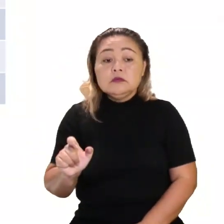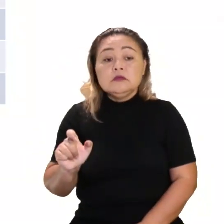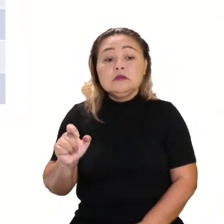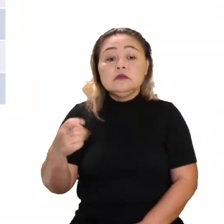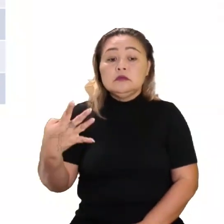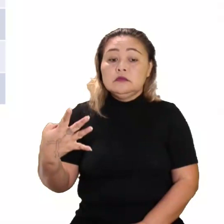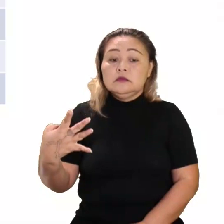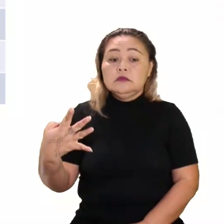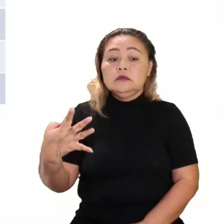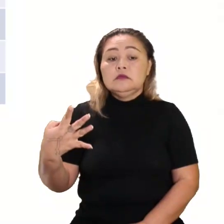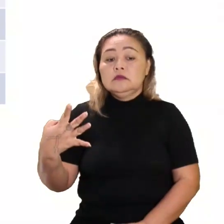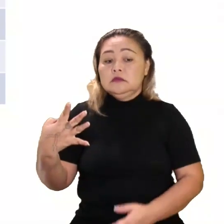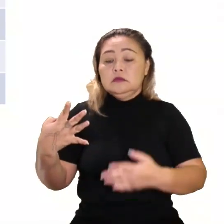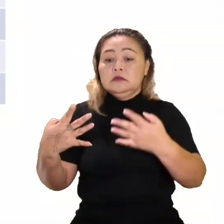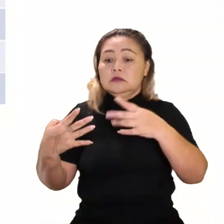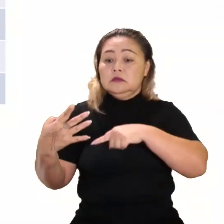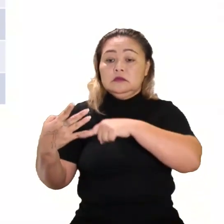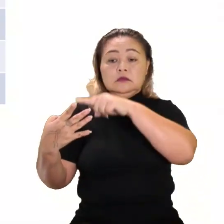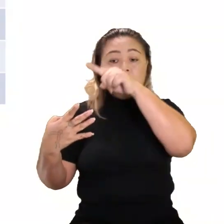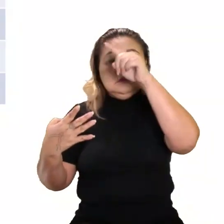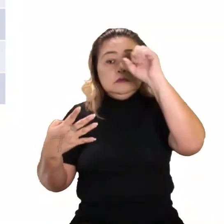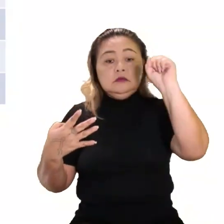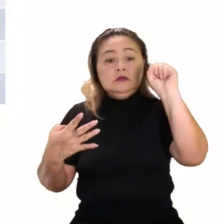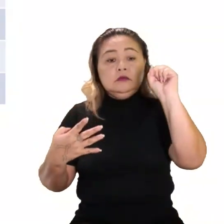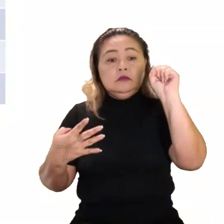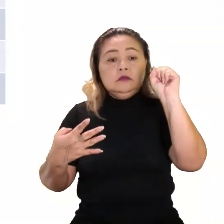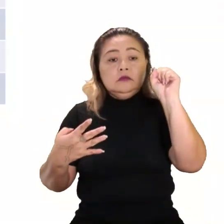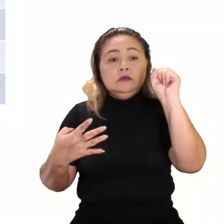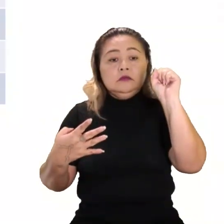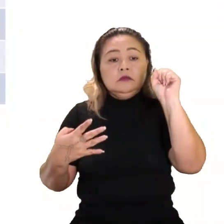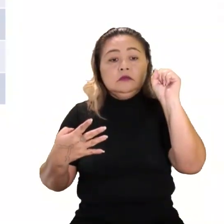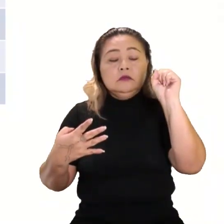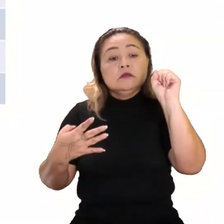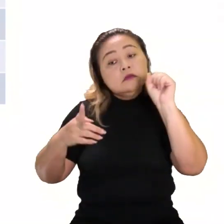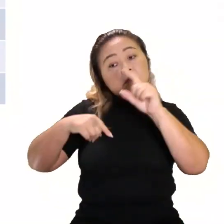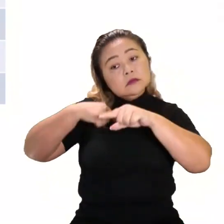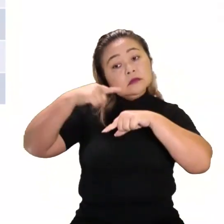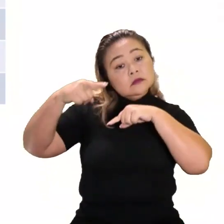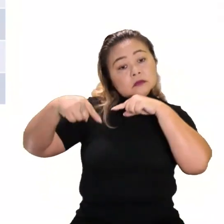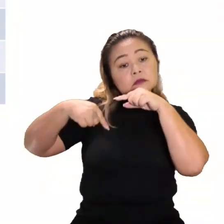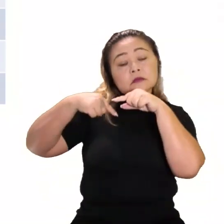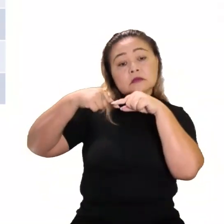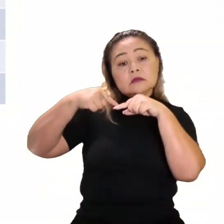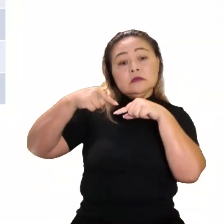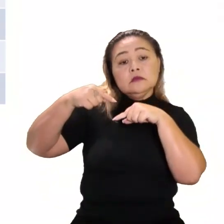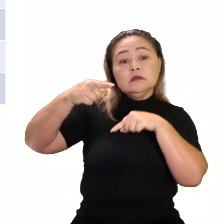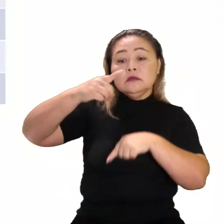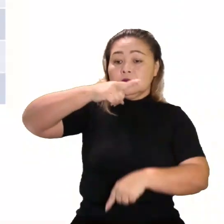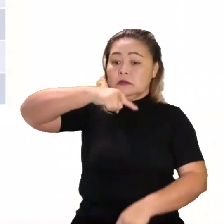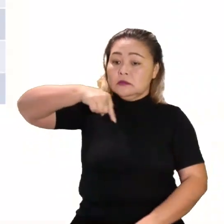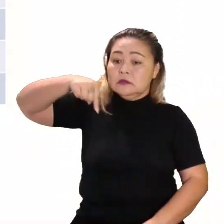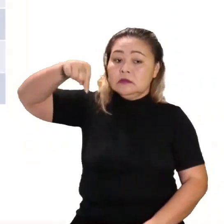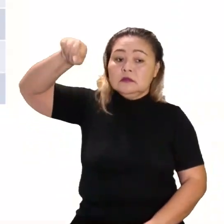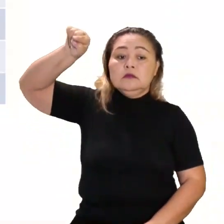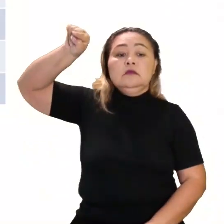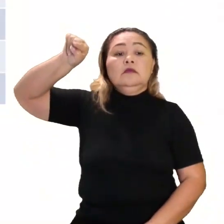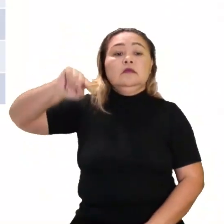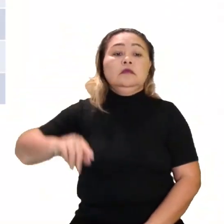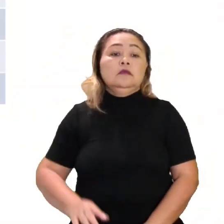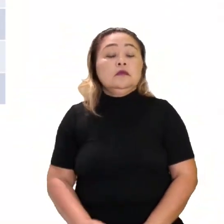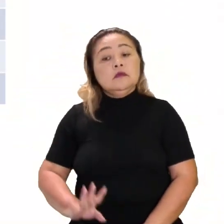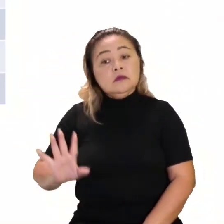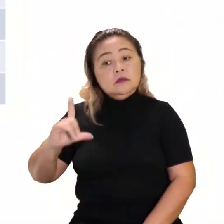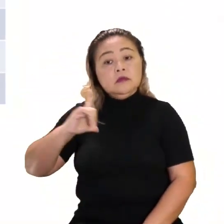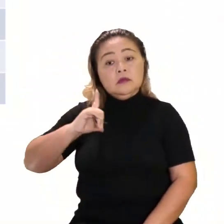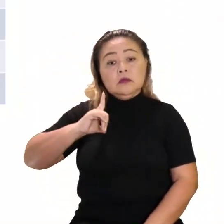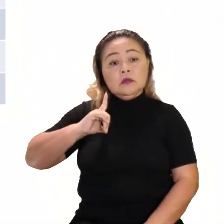4 pessoas, 8 boatos. 8 boatos. E assim ela vai ficando desse tipo aqui, exponencial. Claro,